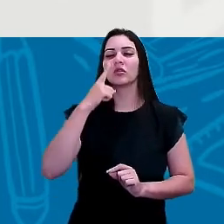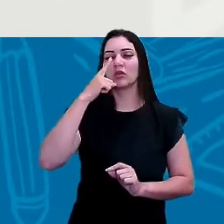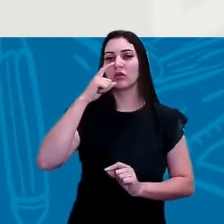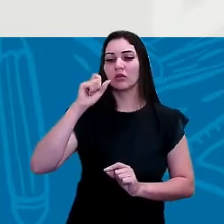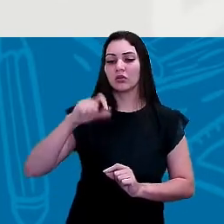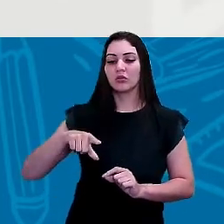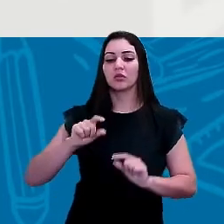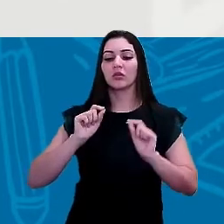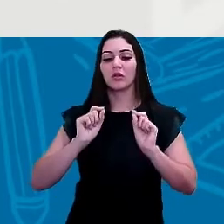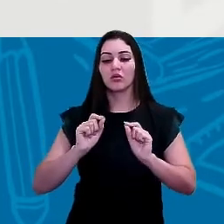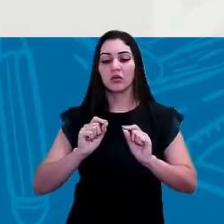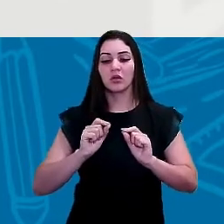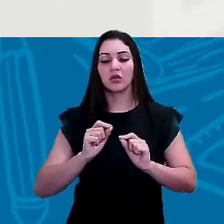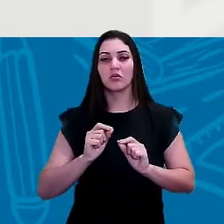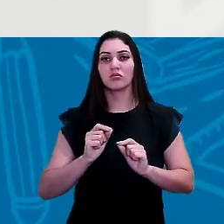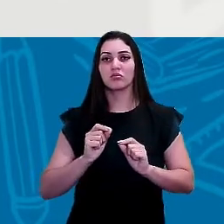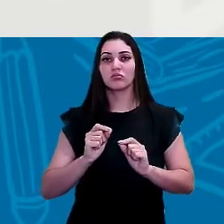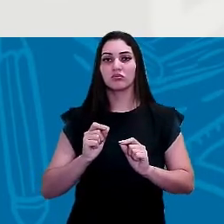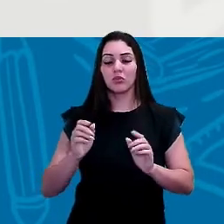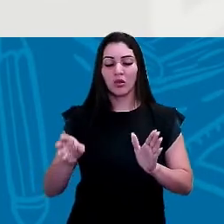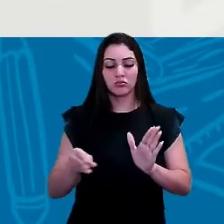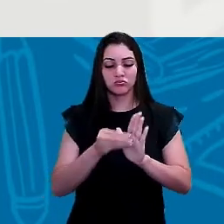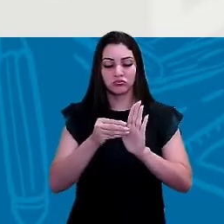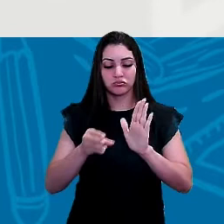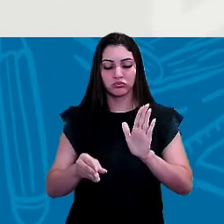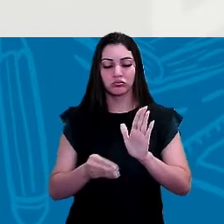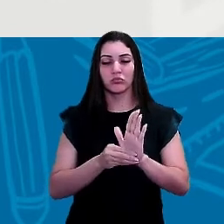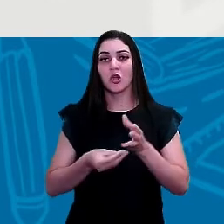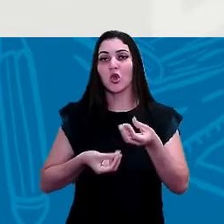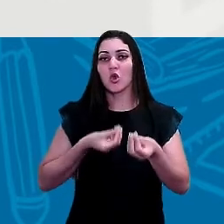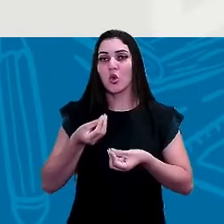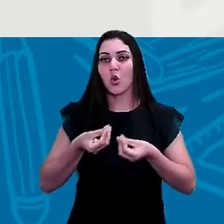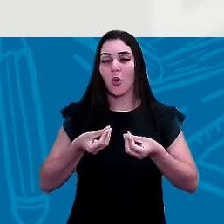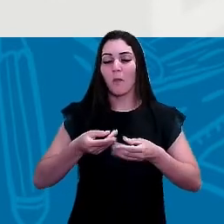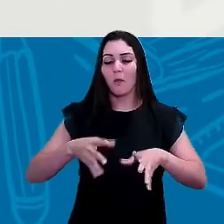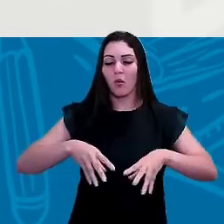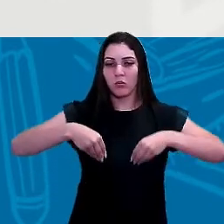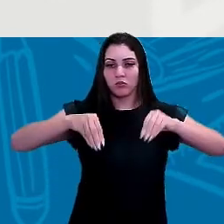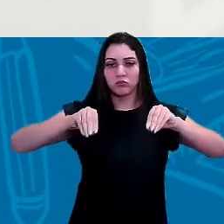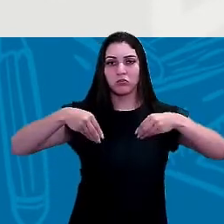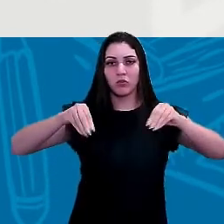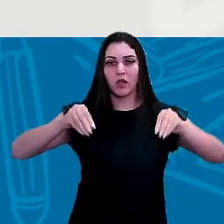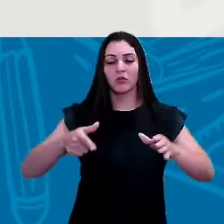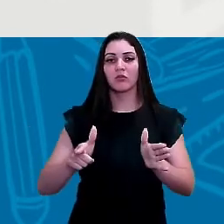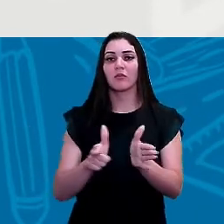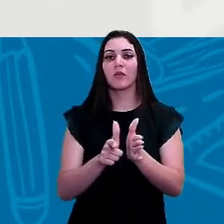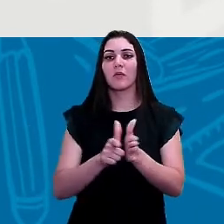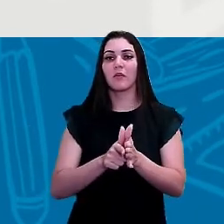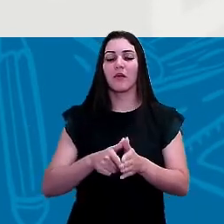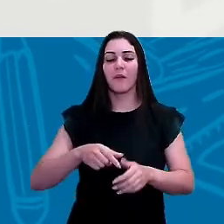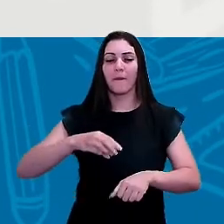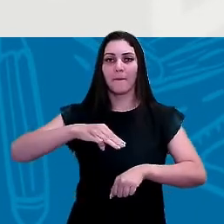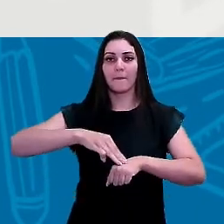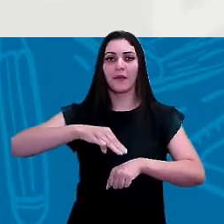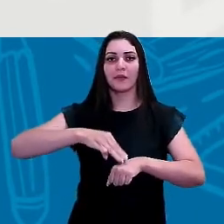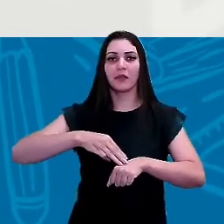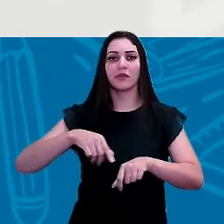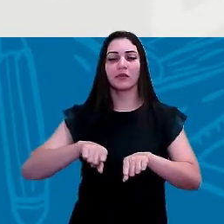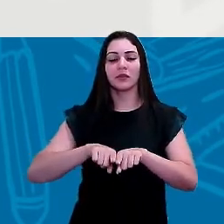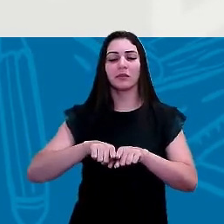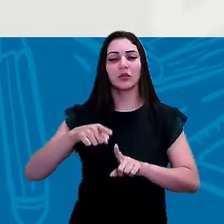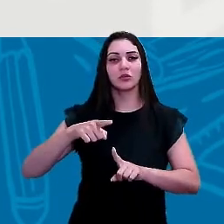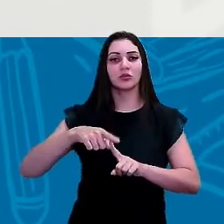de lixo sólido, como embalagem de plástico, papel e metal, e de produtos químicos,